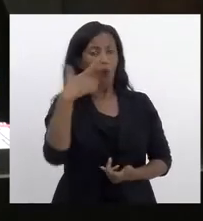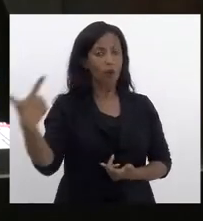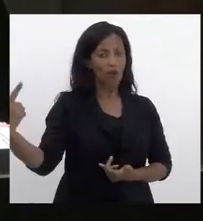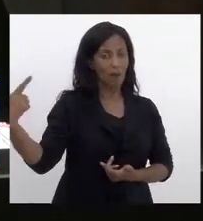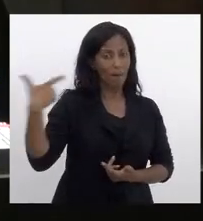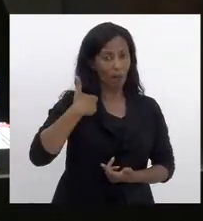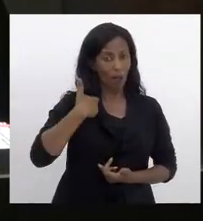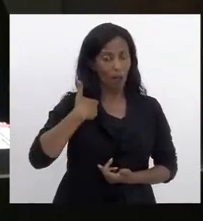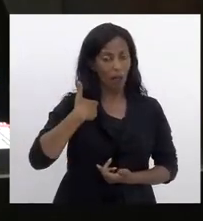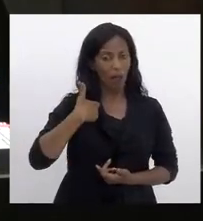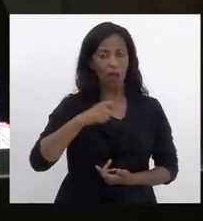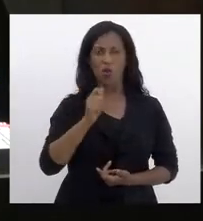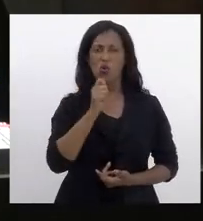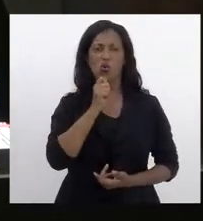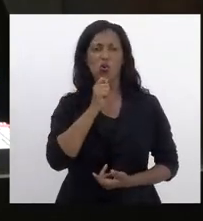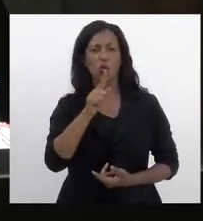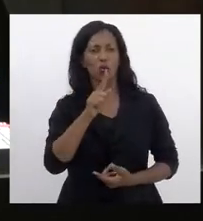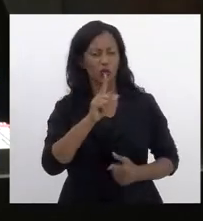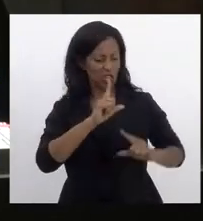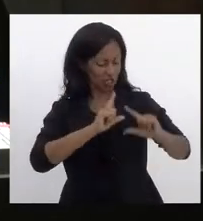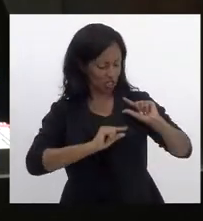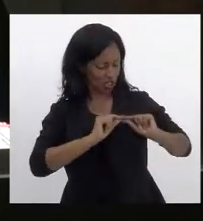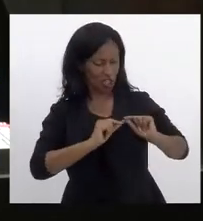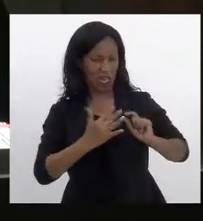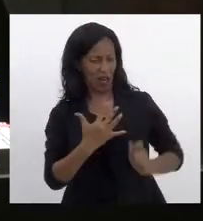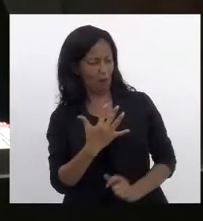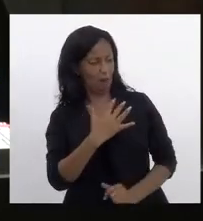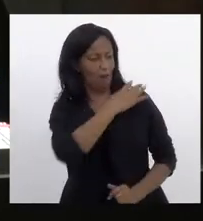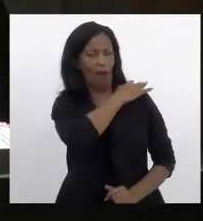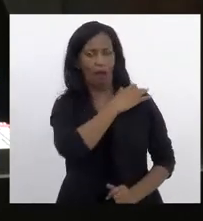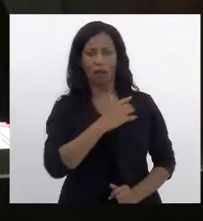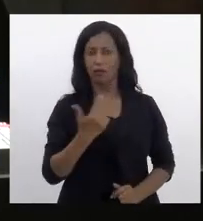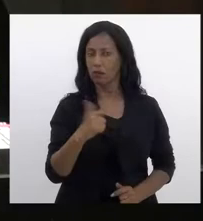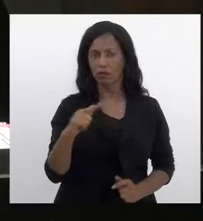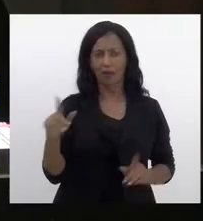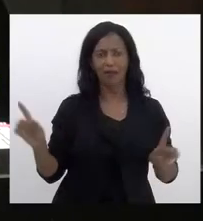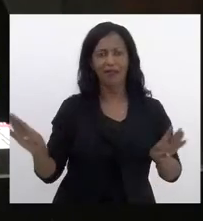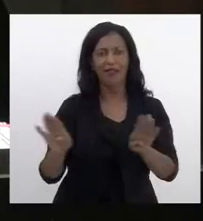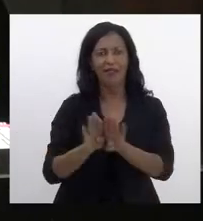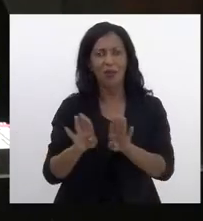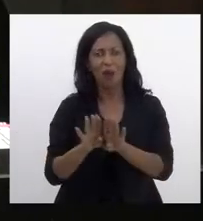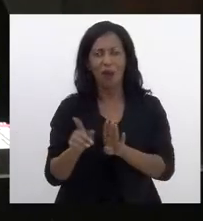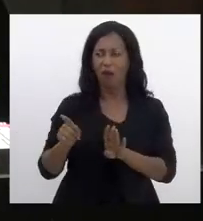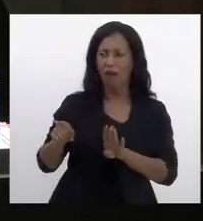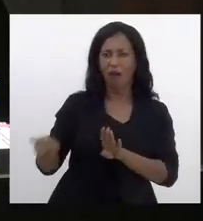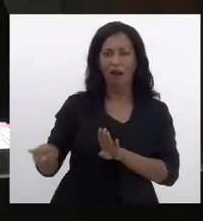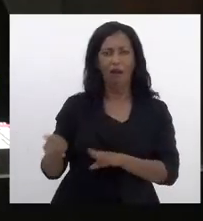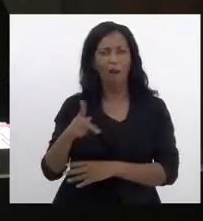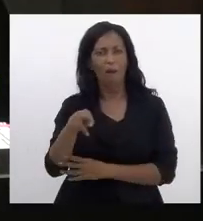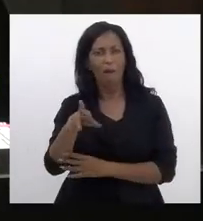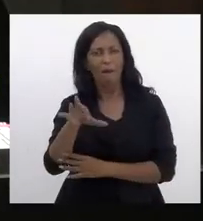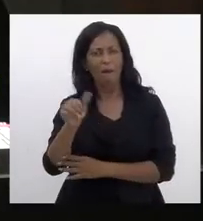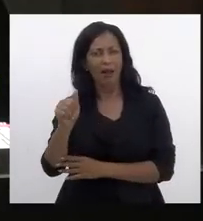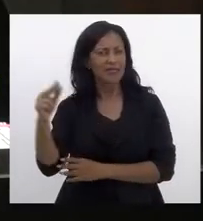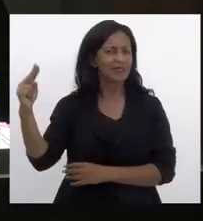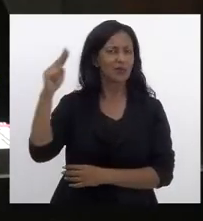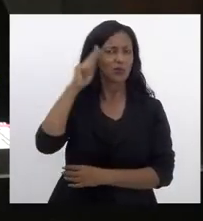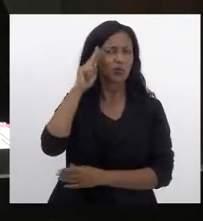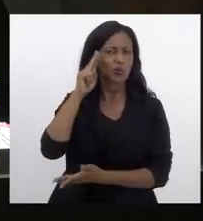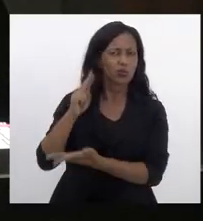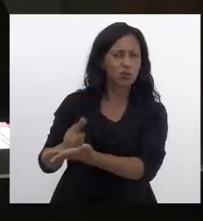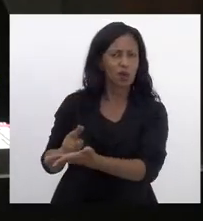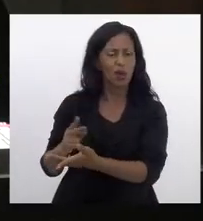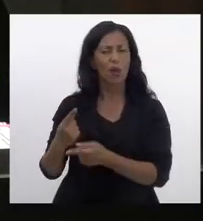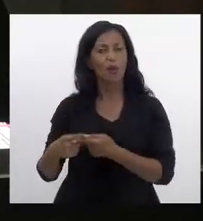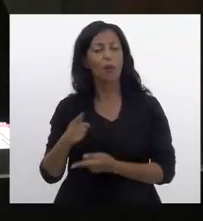tiro, não tem esse negócio, se tem estrela, se tem divisa. Mas uma coisa é fato, quem está na ponta é o praça. Por que